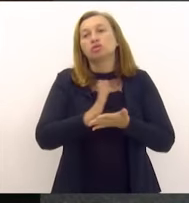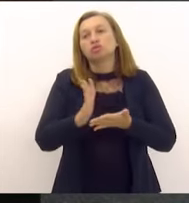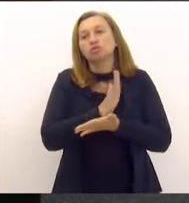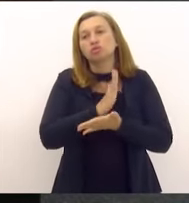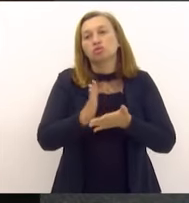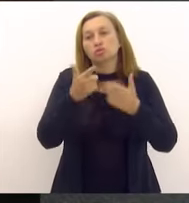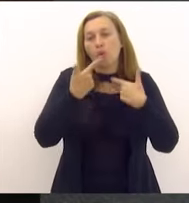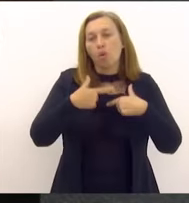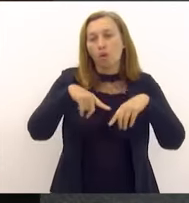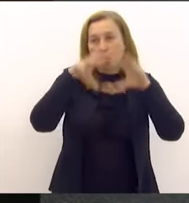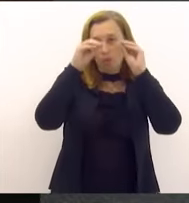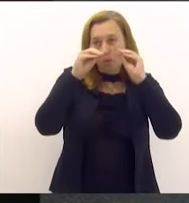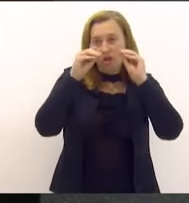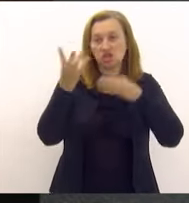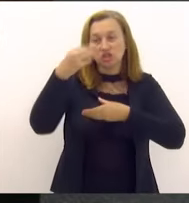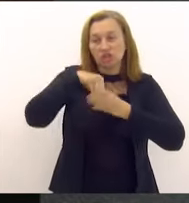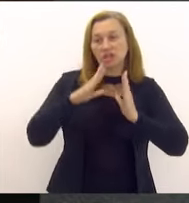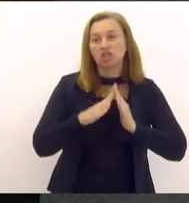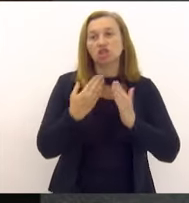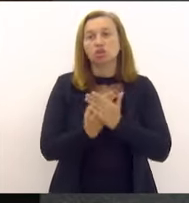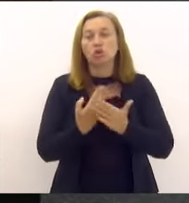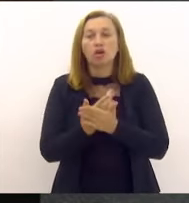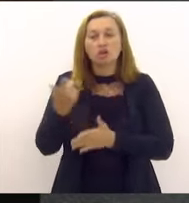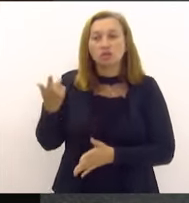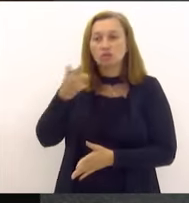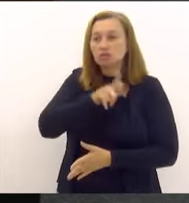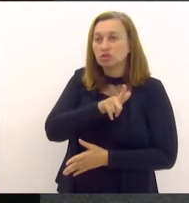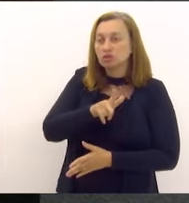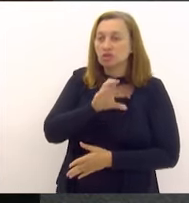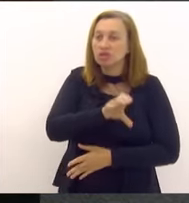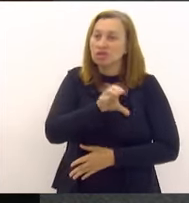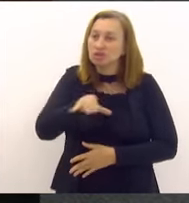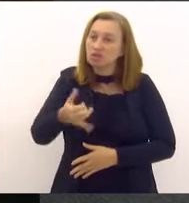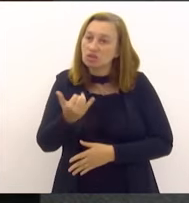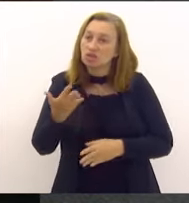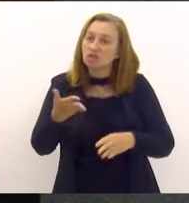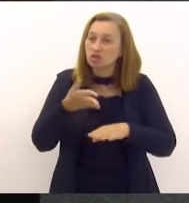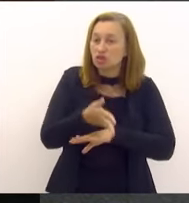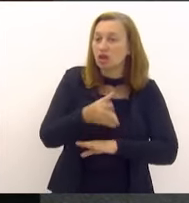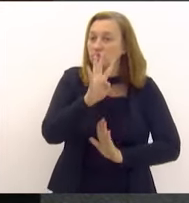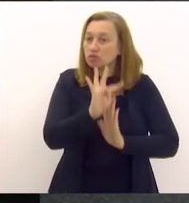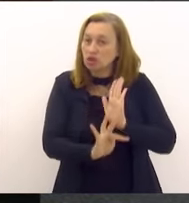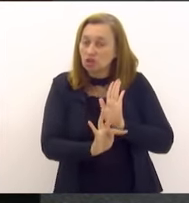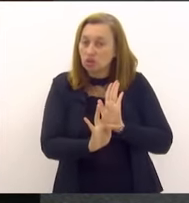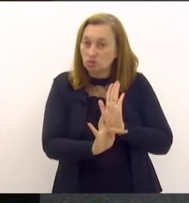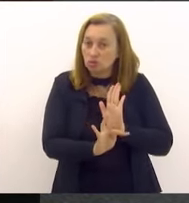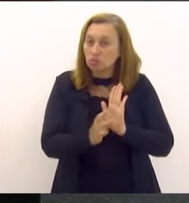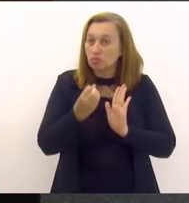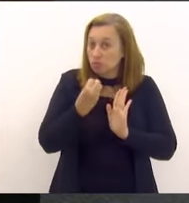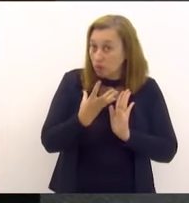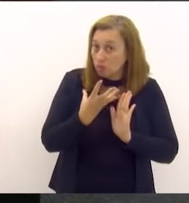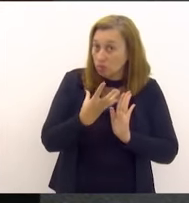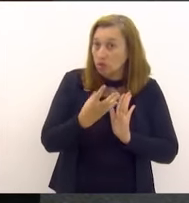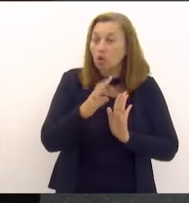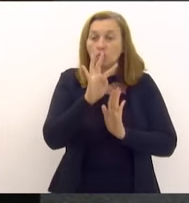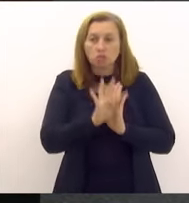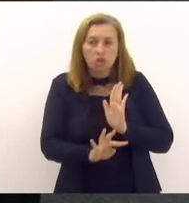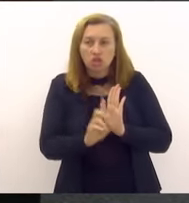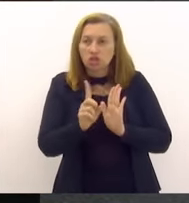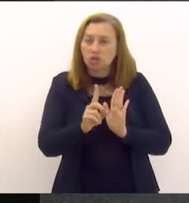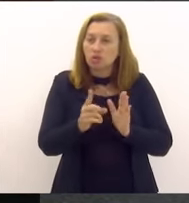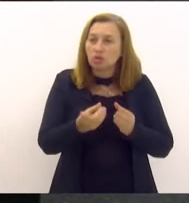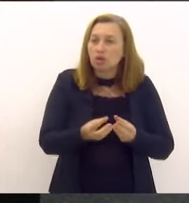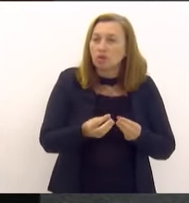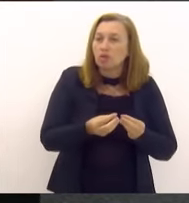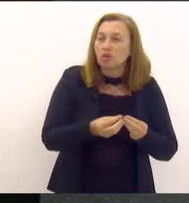do hip-hop dentro da escola, e a gente conseguiu, na CCJ, chegar num texto comum, num texto que a gente não fizesse uma lei